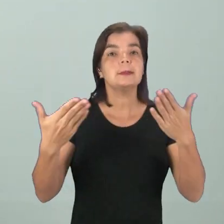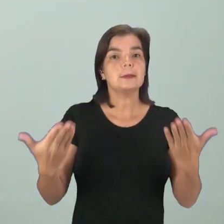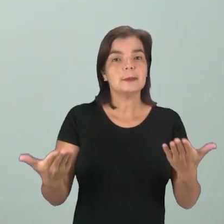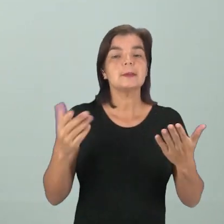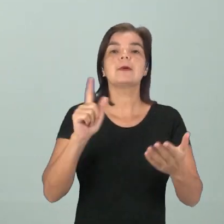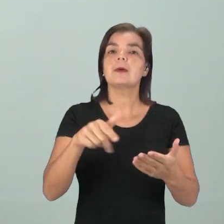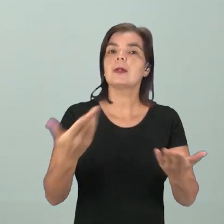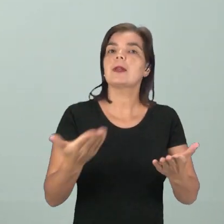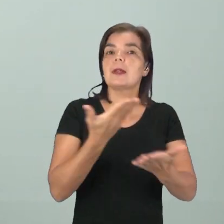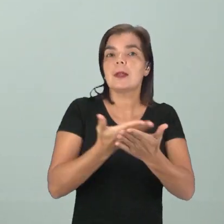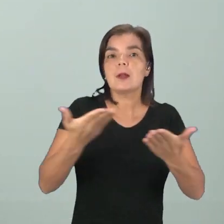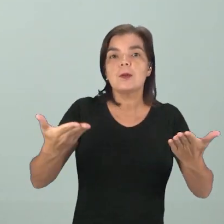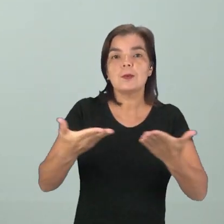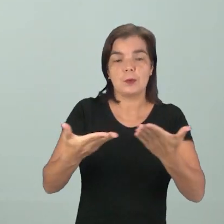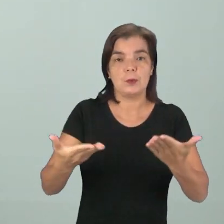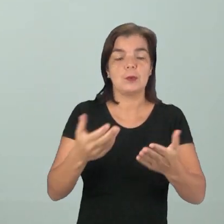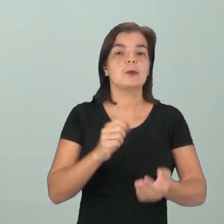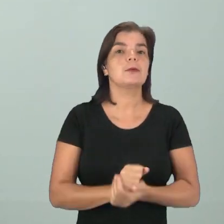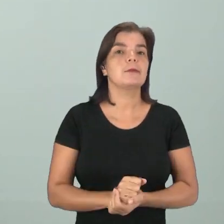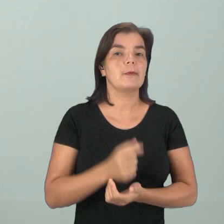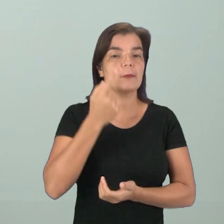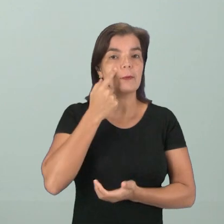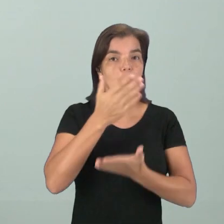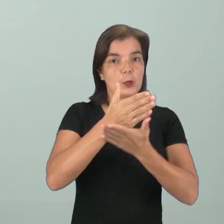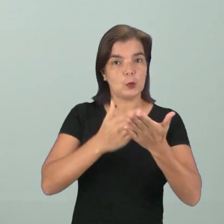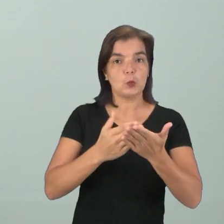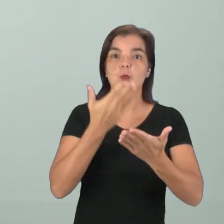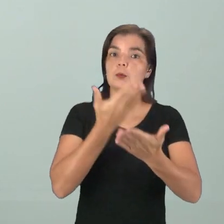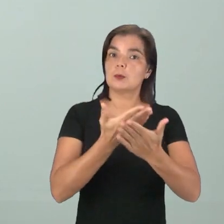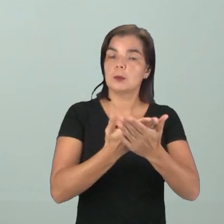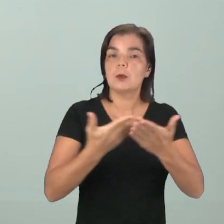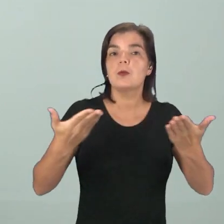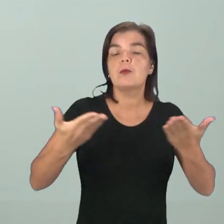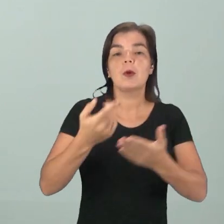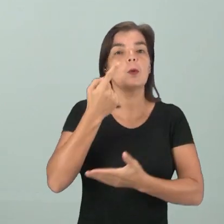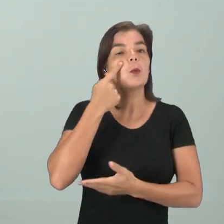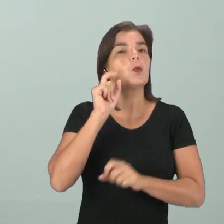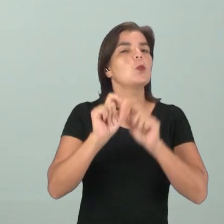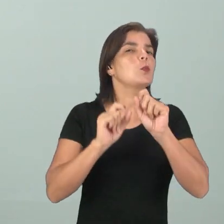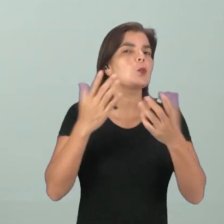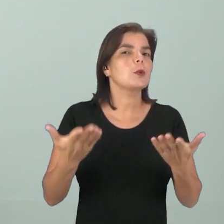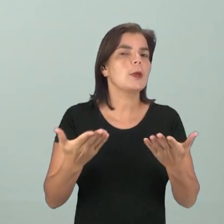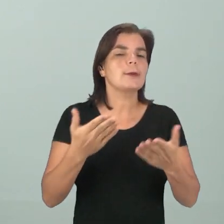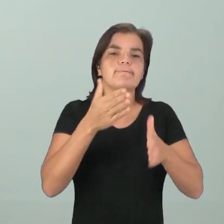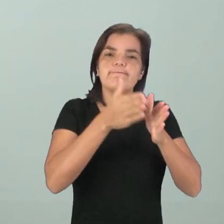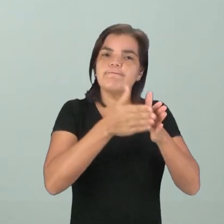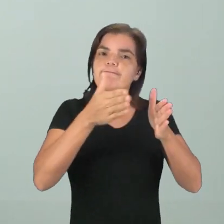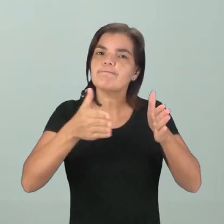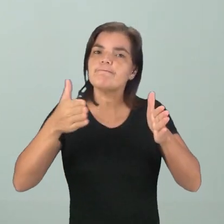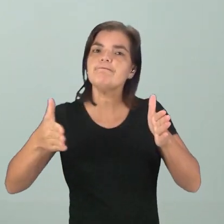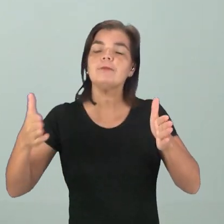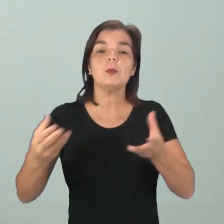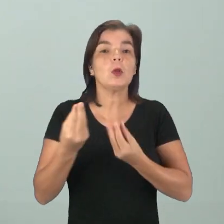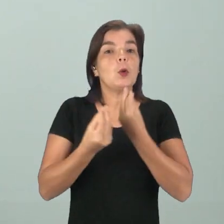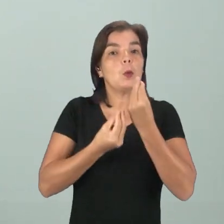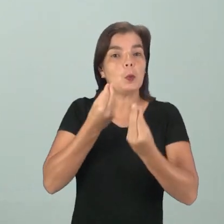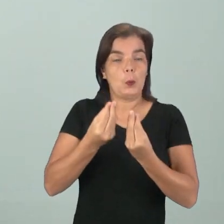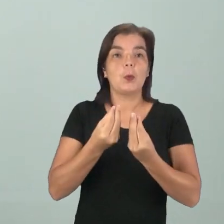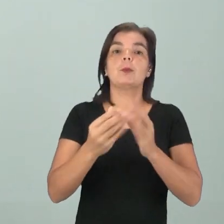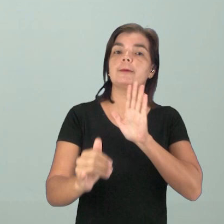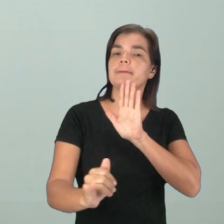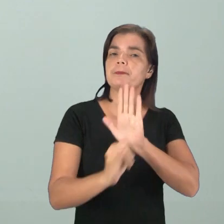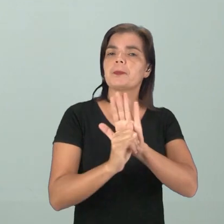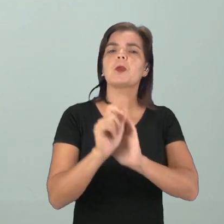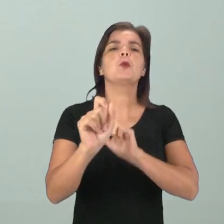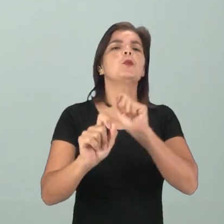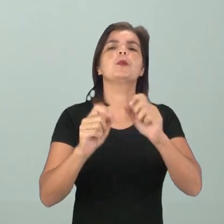Então, na aula de hoje, a gente vai dividir essa aula em duas aulas. Na aula de hoje a gente vai ver um pouquinho sobre o processo de identidade,